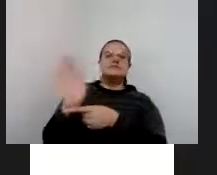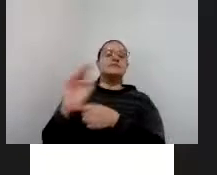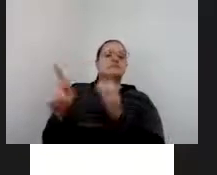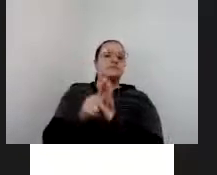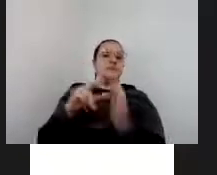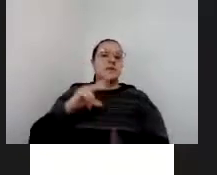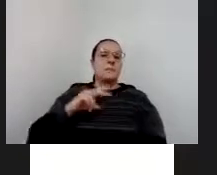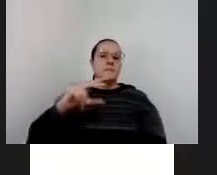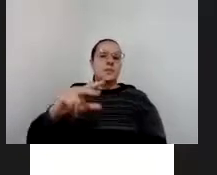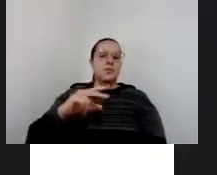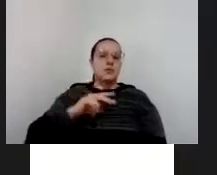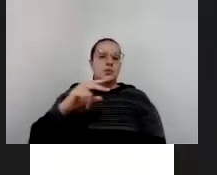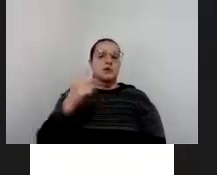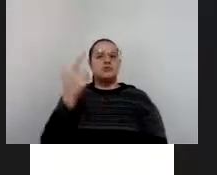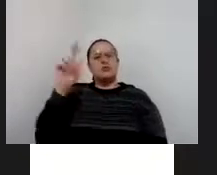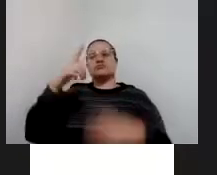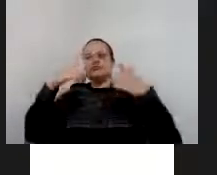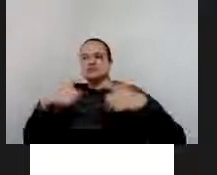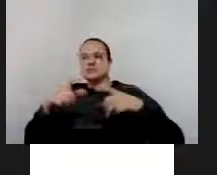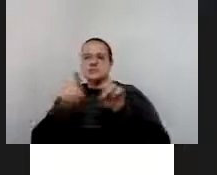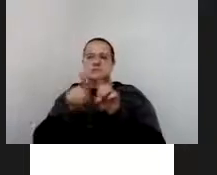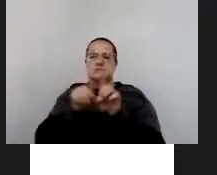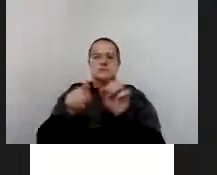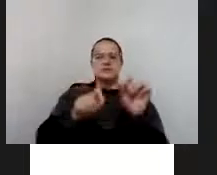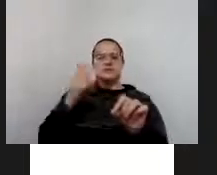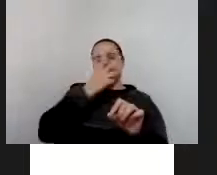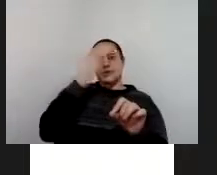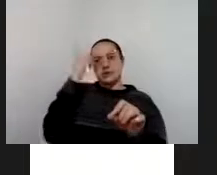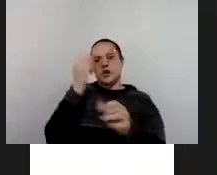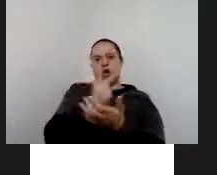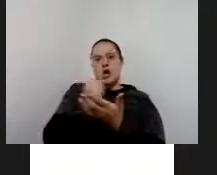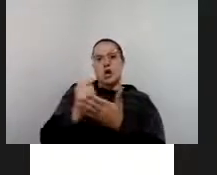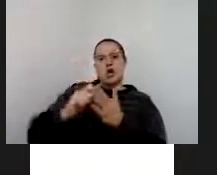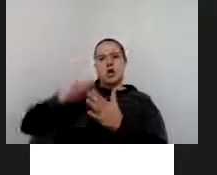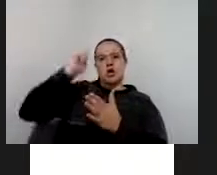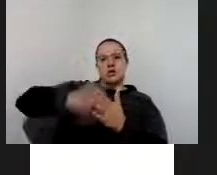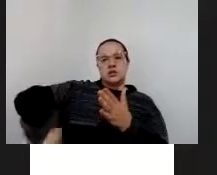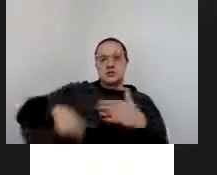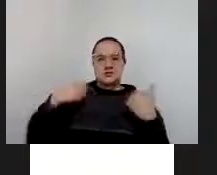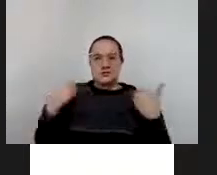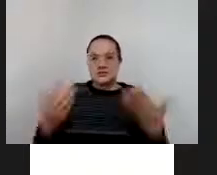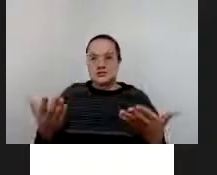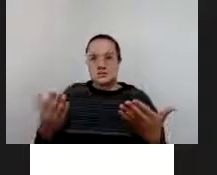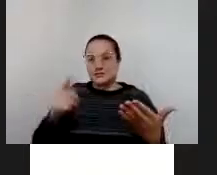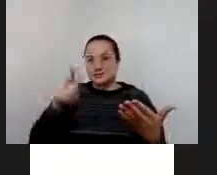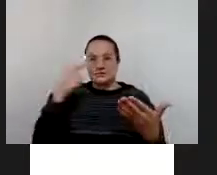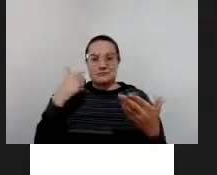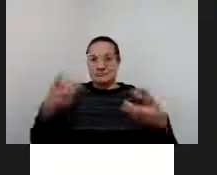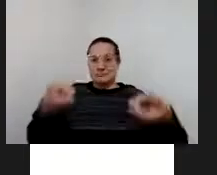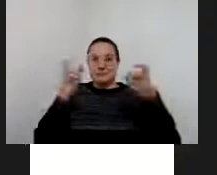alguns lugares, em que as pessoas contratadas, eles colocam o sucesso das pessoas contratadas, mas pessoas contratadas que você não percebe